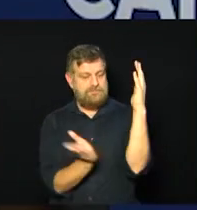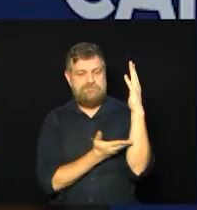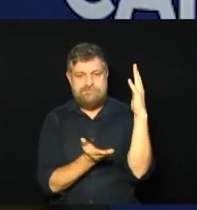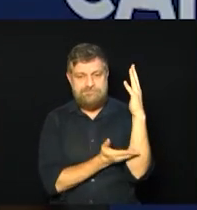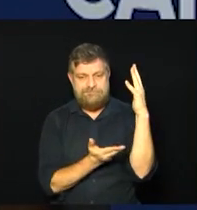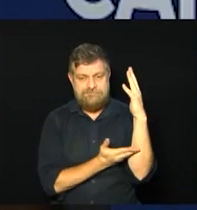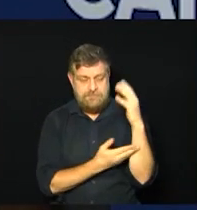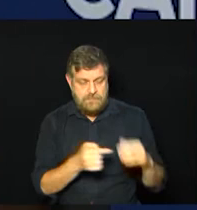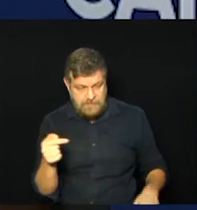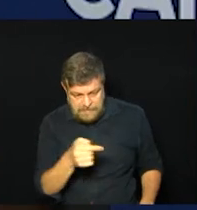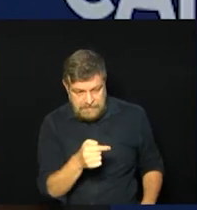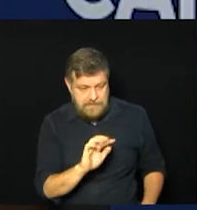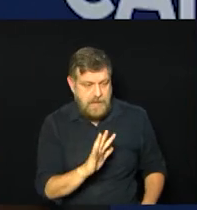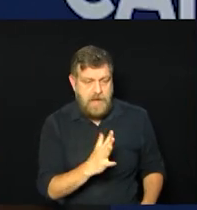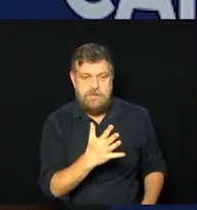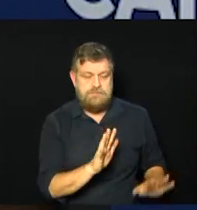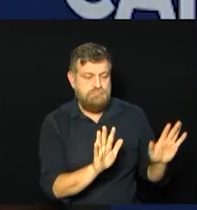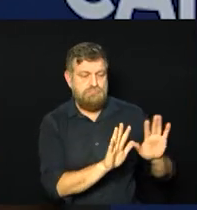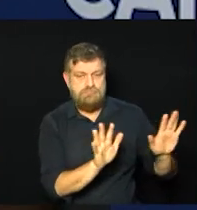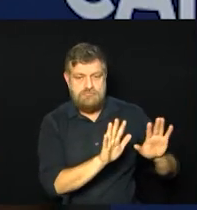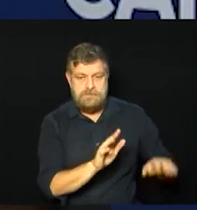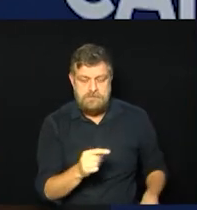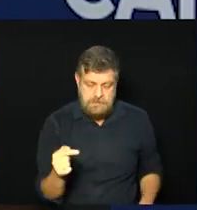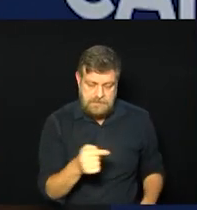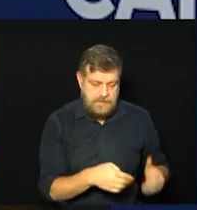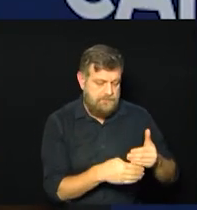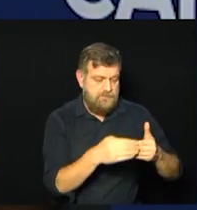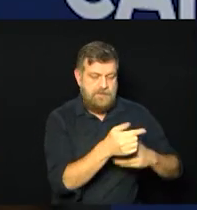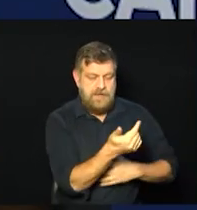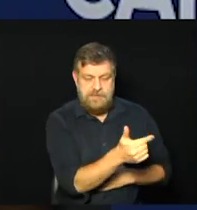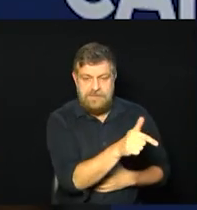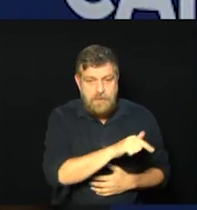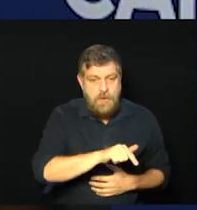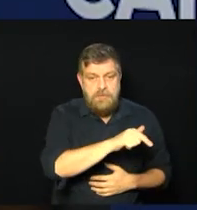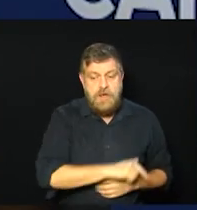momento fazer essa represa ali na região de Souzas,